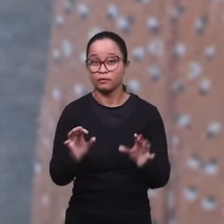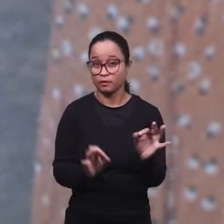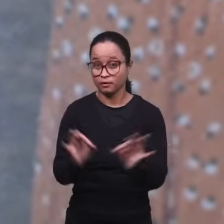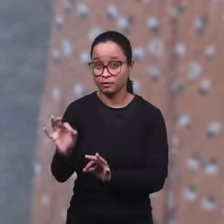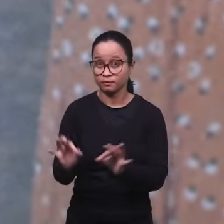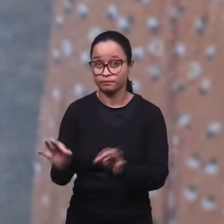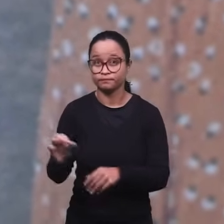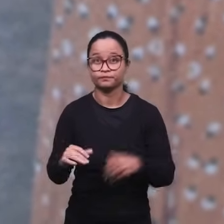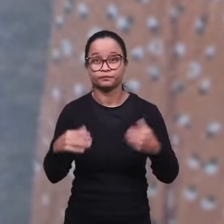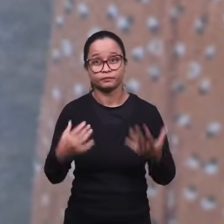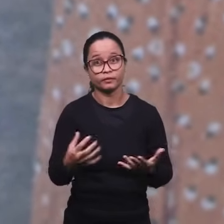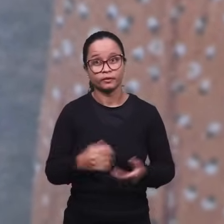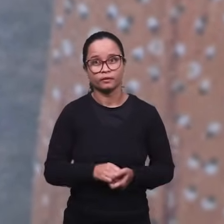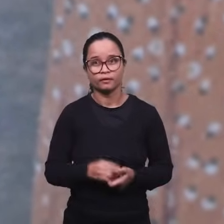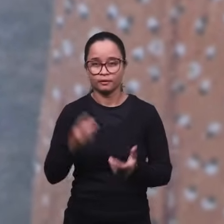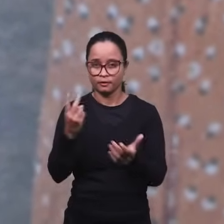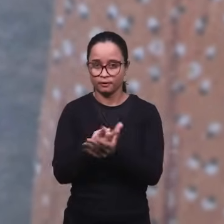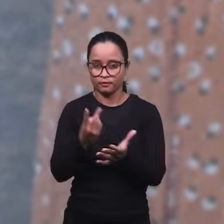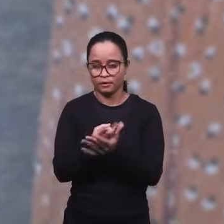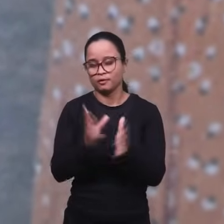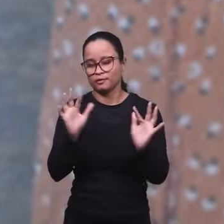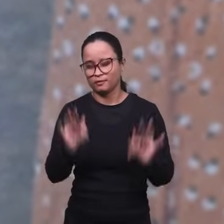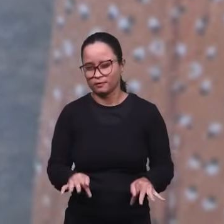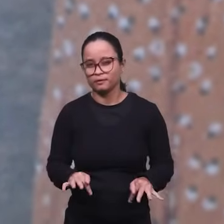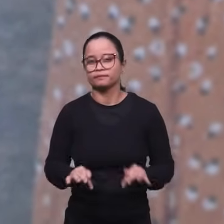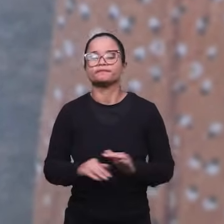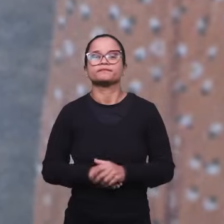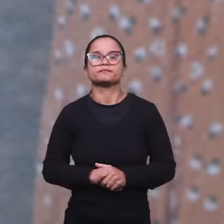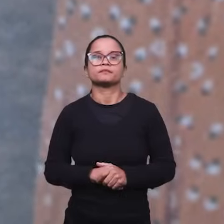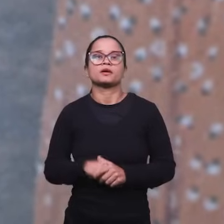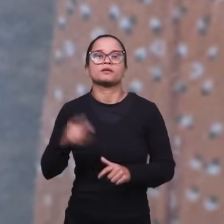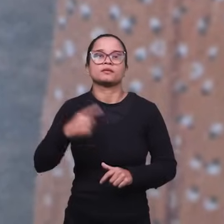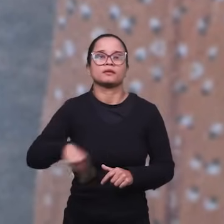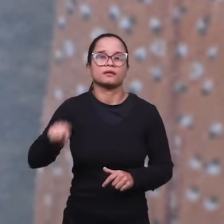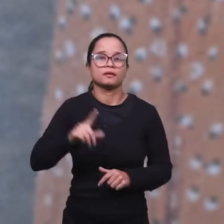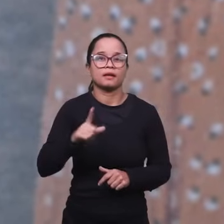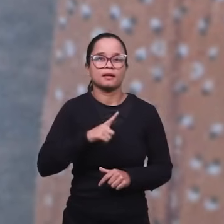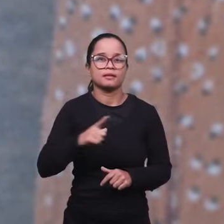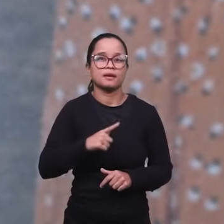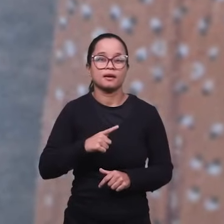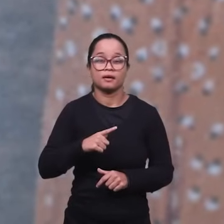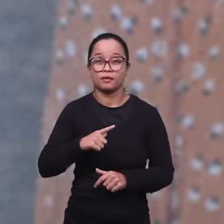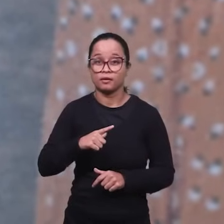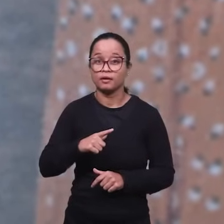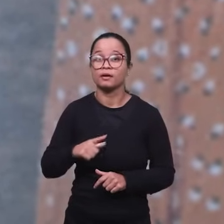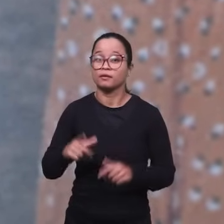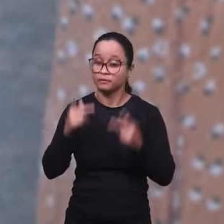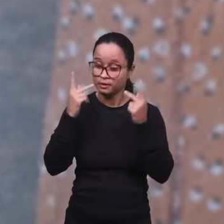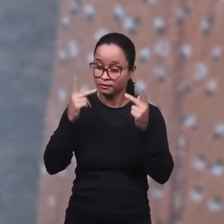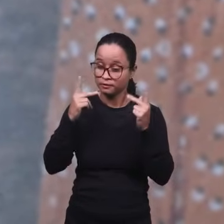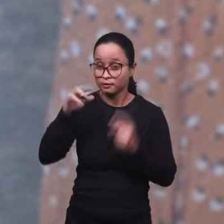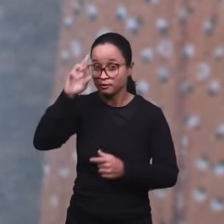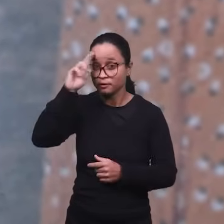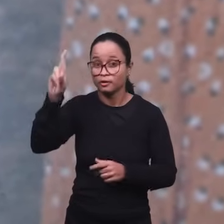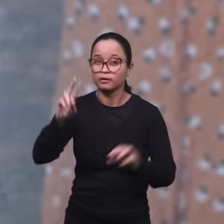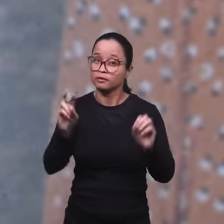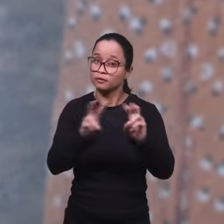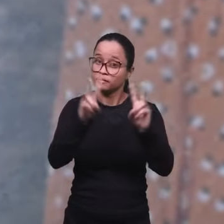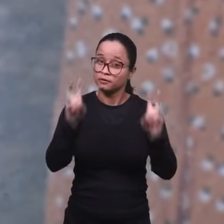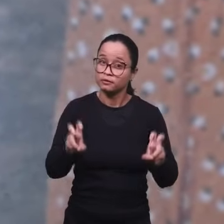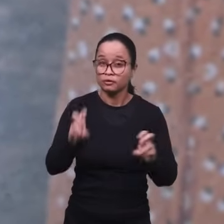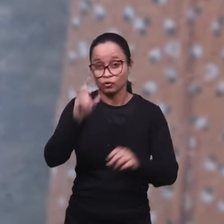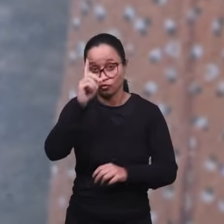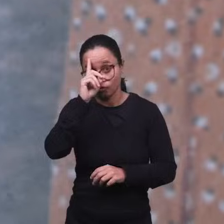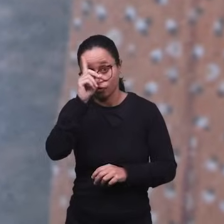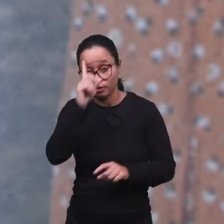esse planejamento. Bom, sempre no final do programa, a gente traz uma mensagem da parte do Senhor. Sim, a gente está tratando de um tema